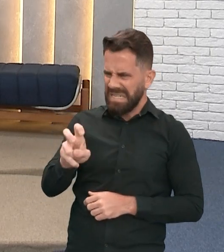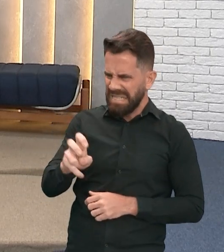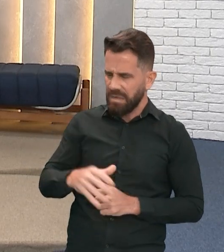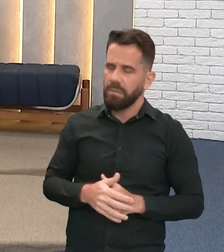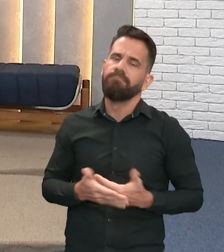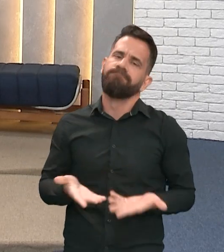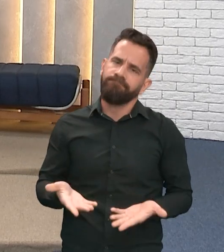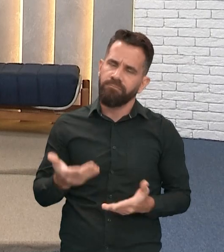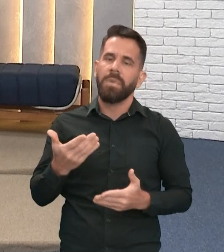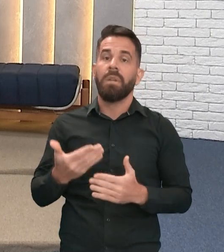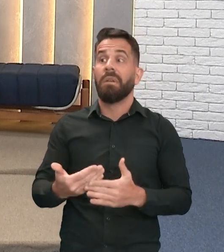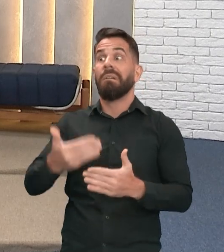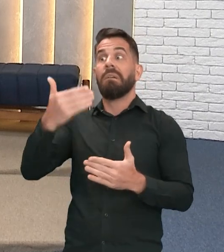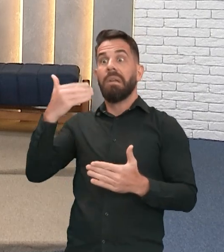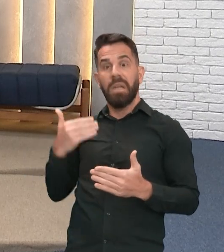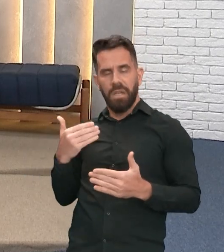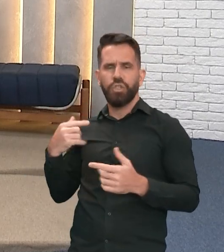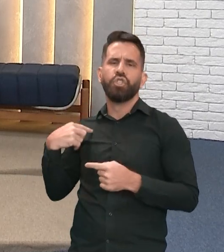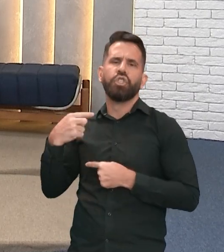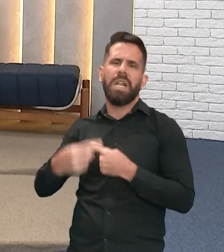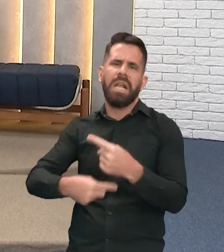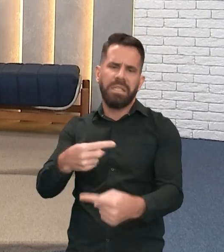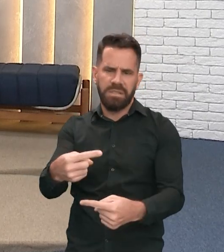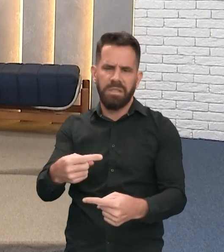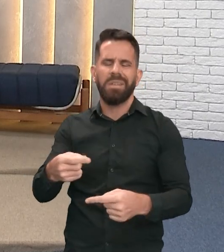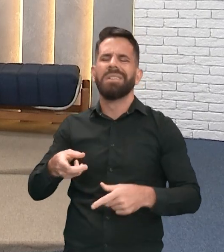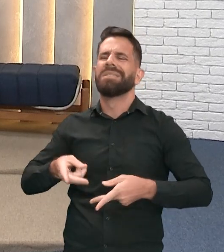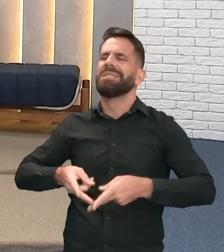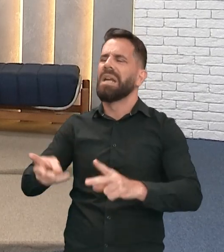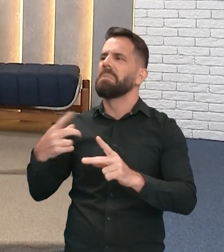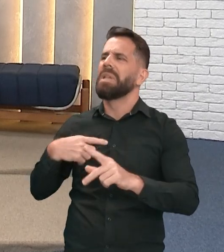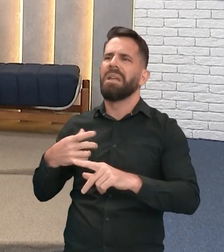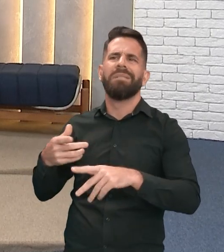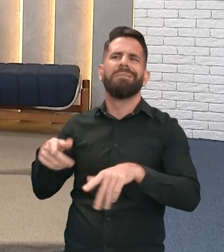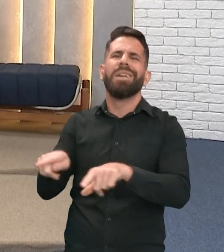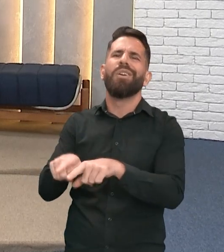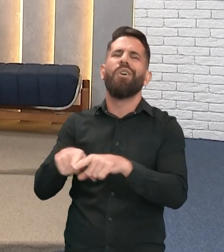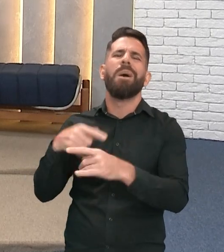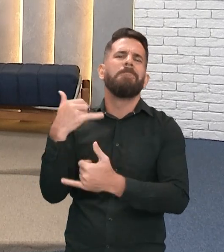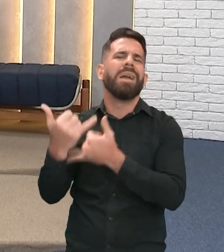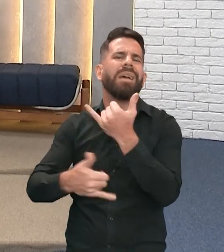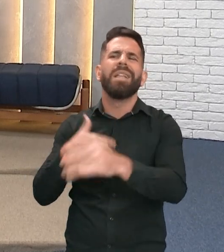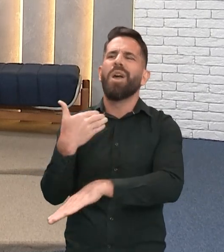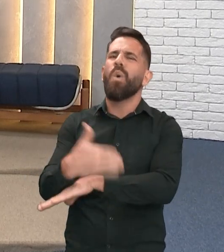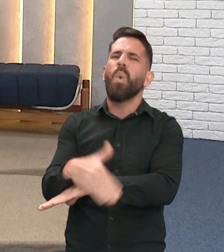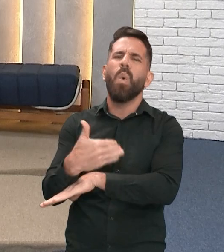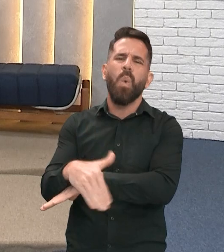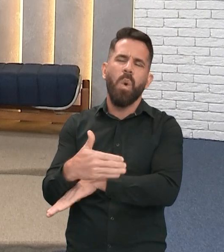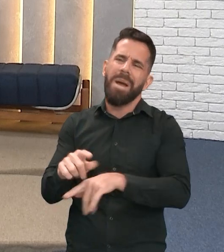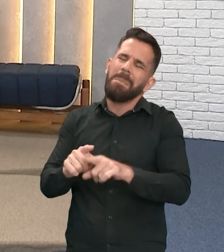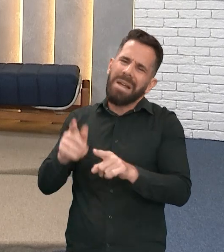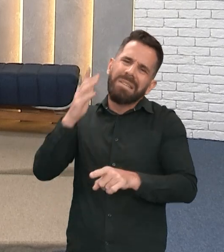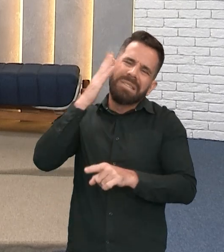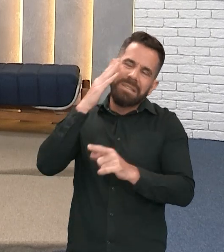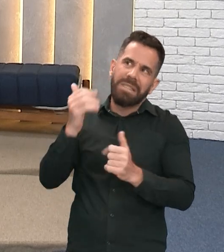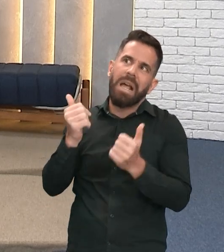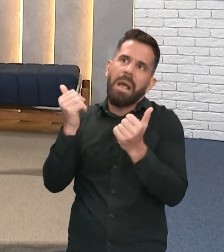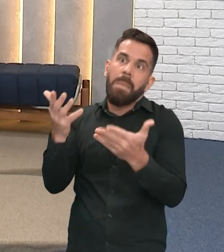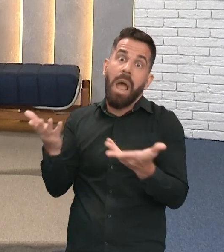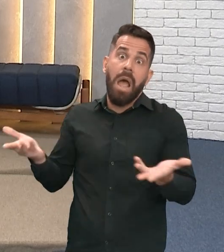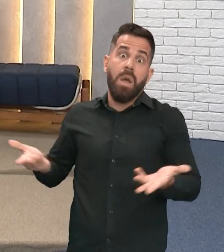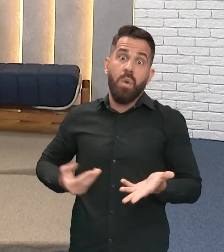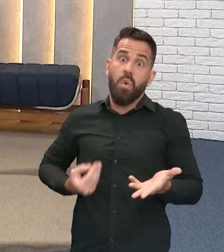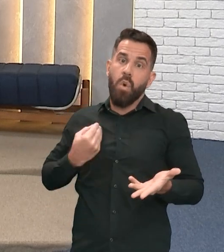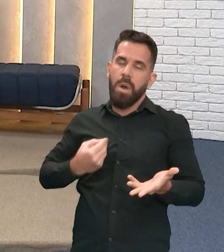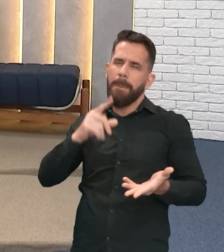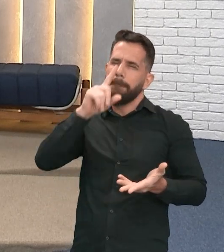geração anterior, existia muita brincadeira de rua, né? Hoje em dia, por conta dos perigos oferecidos na rua, acaba que os